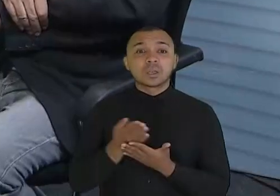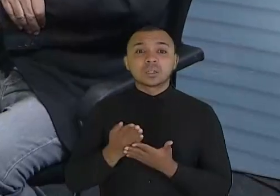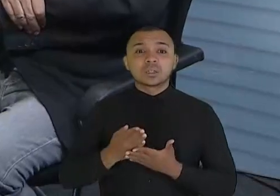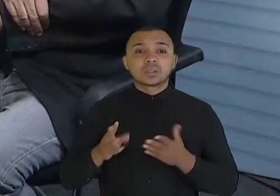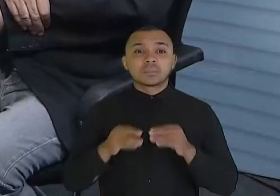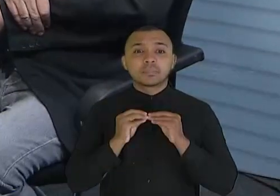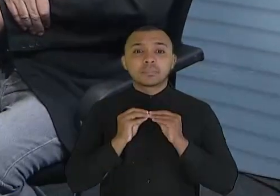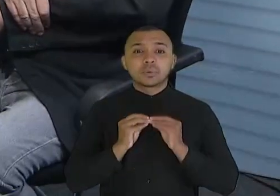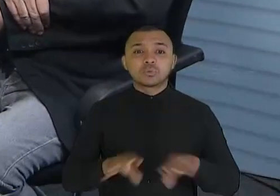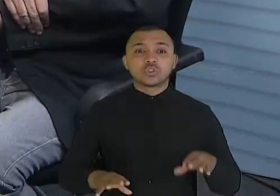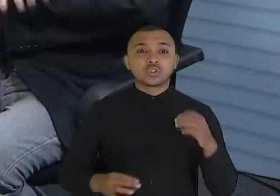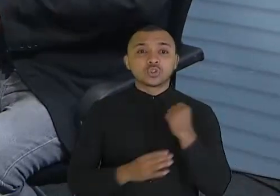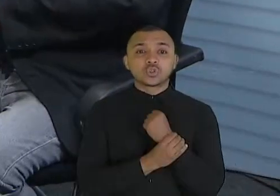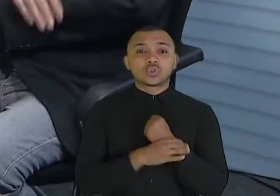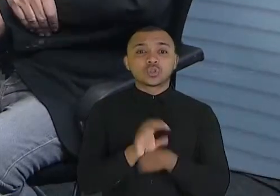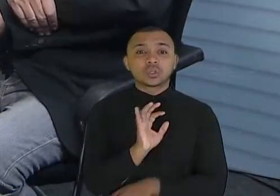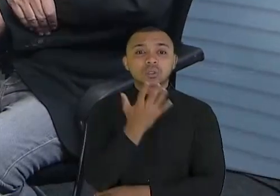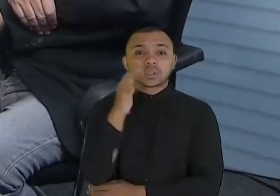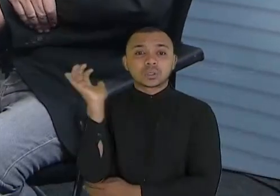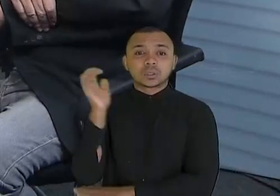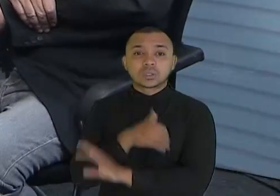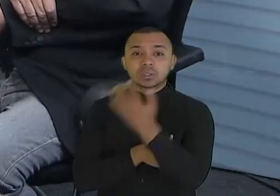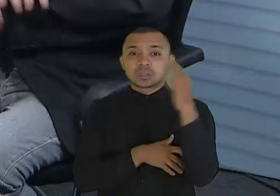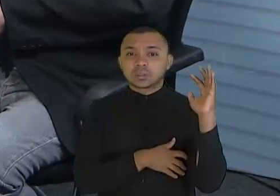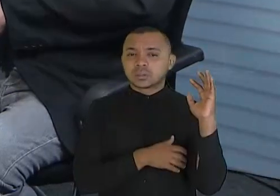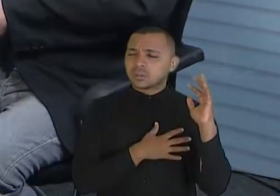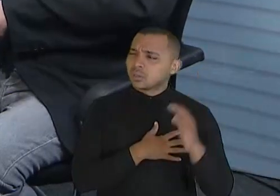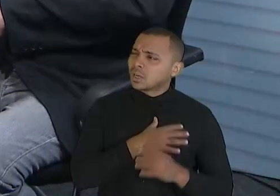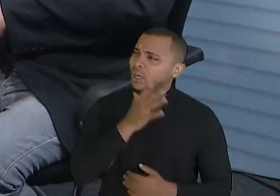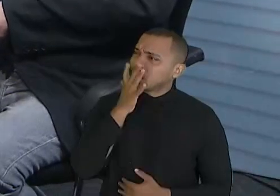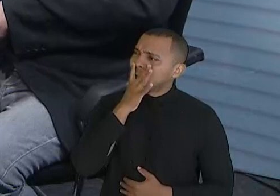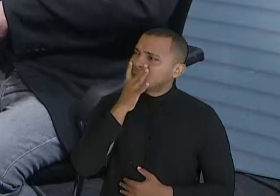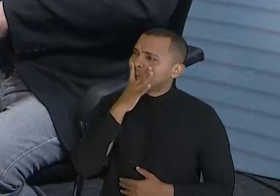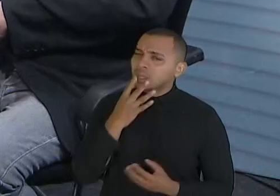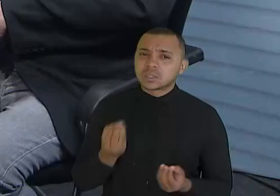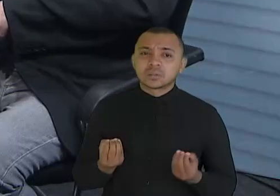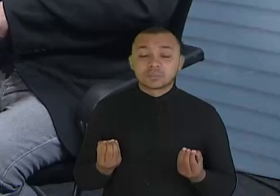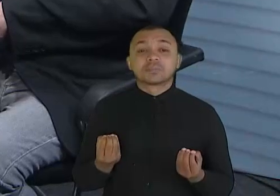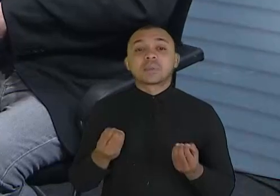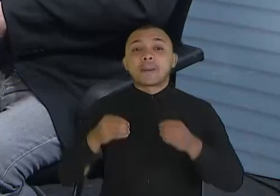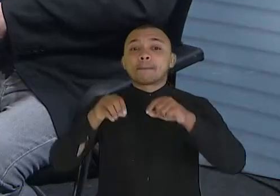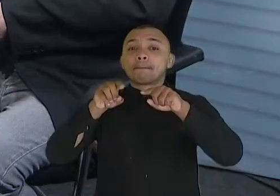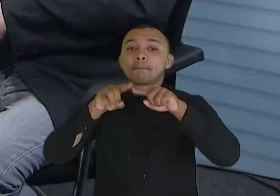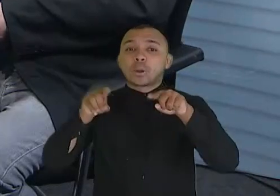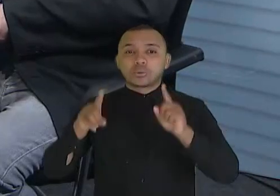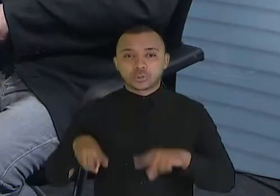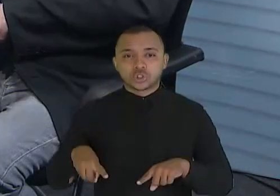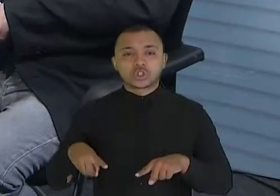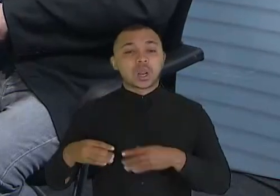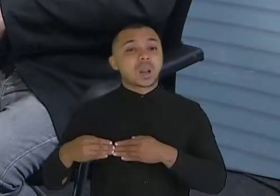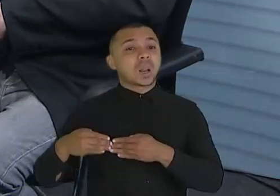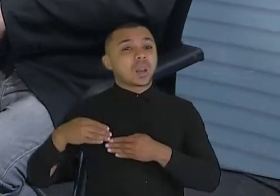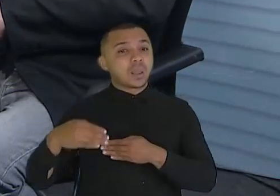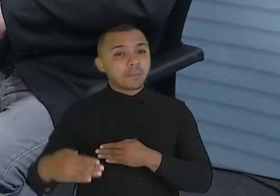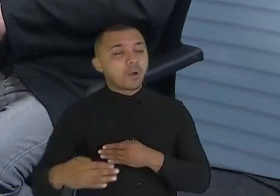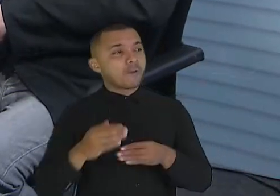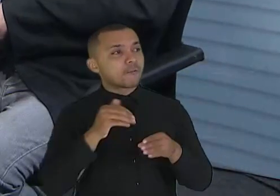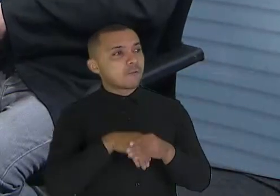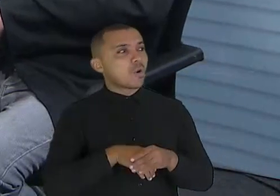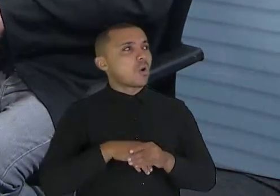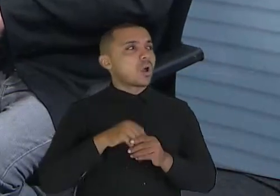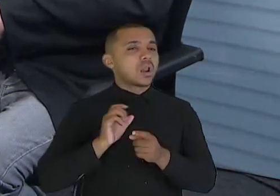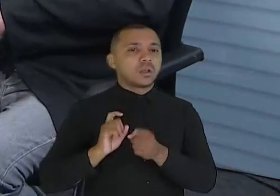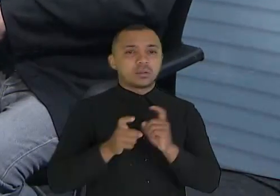ambiental, professor. Aí eu fico aqui imaginando como é que isso pode... É claro que isso é um projeto, significa que vai ser aprovado e oxalá não